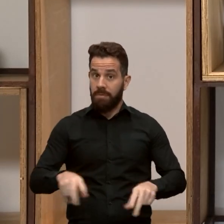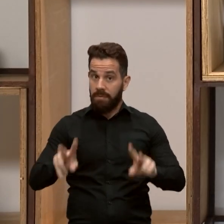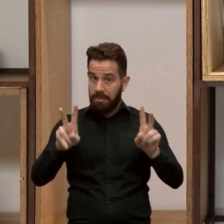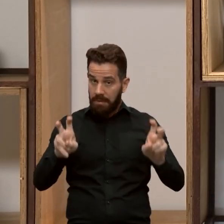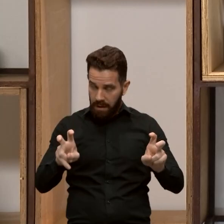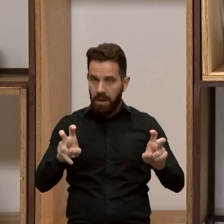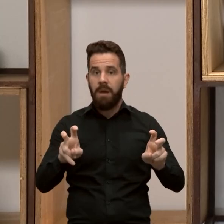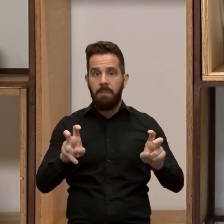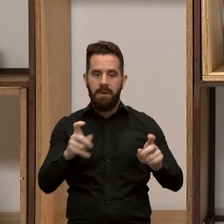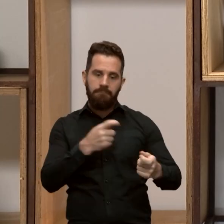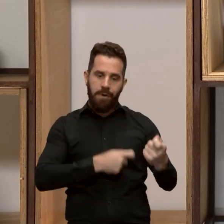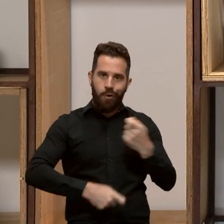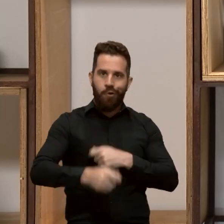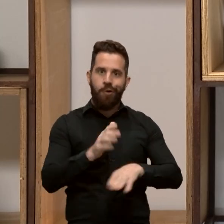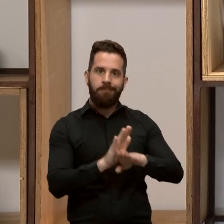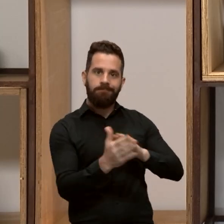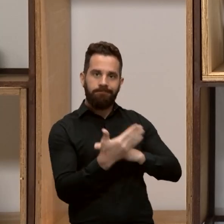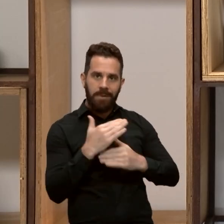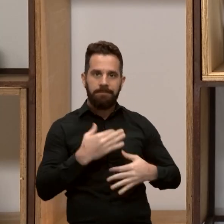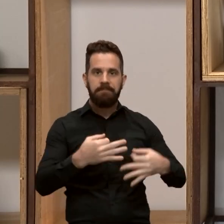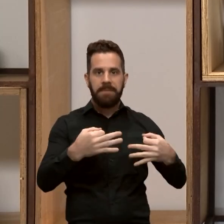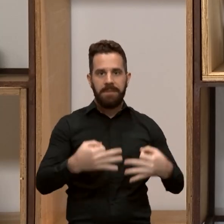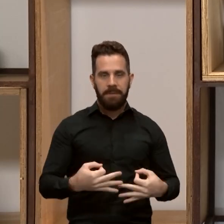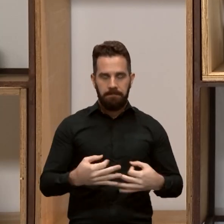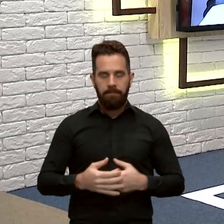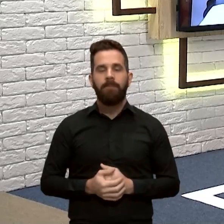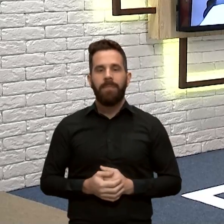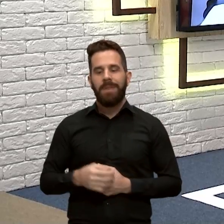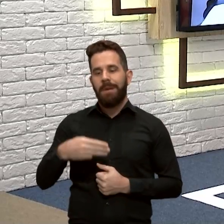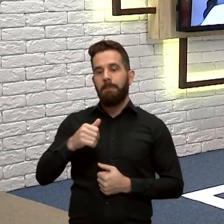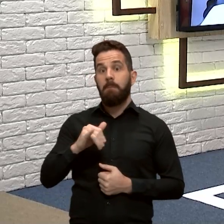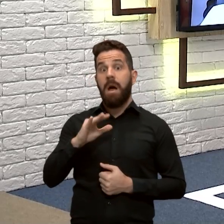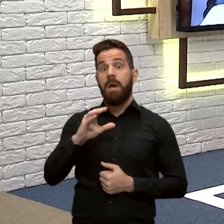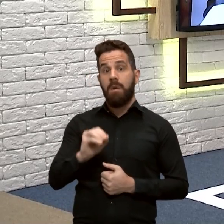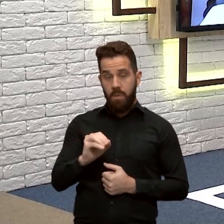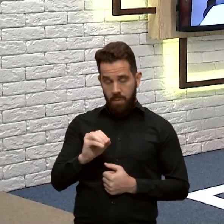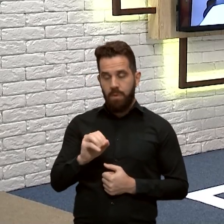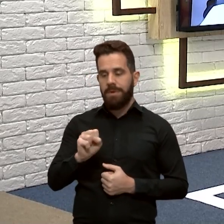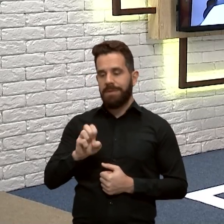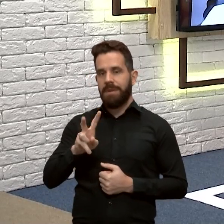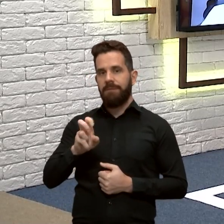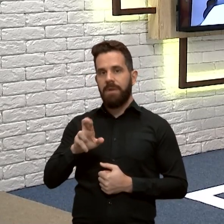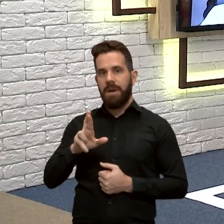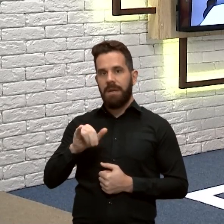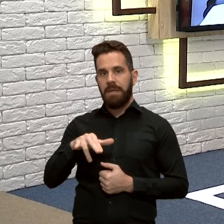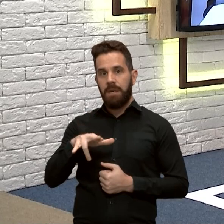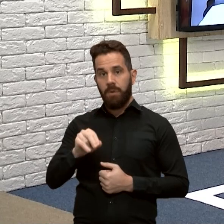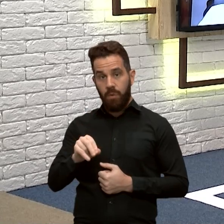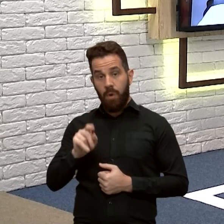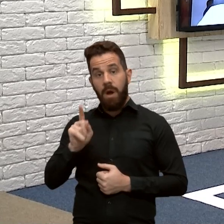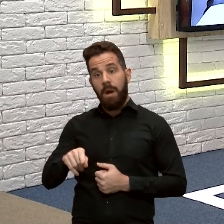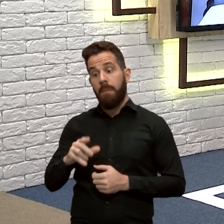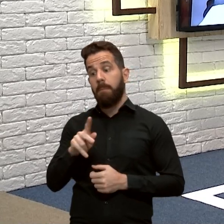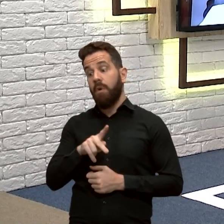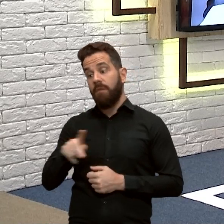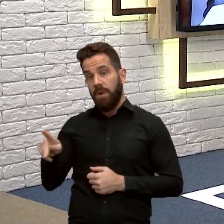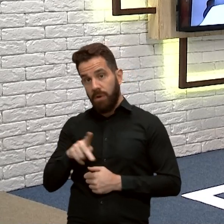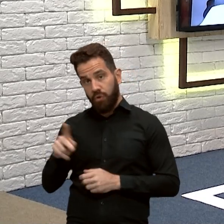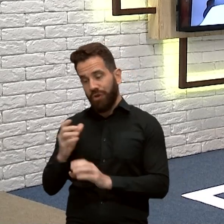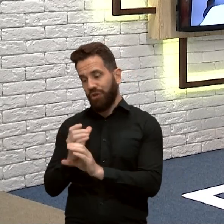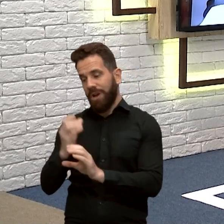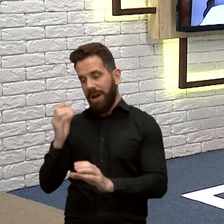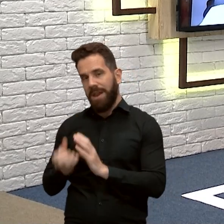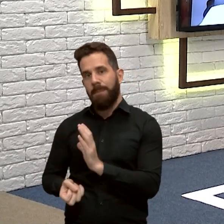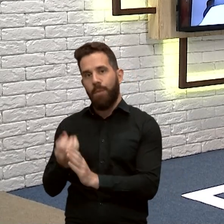E nesse bloco nós recebemos o Maico Severino, que é professor de Engenharia de Produção na UFG. Ele se identifica como um